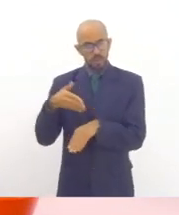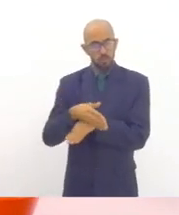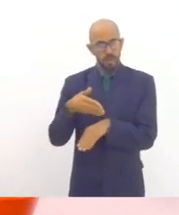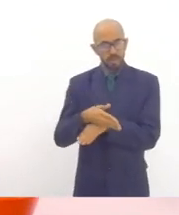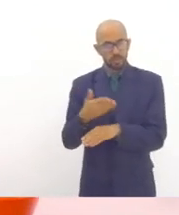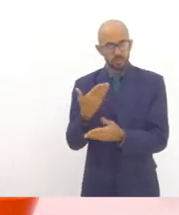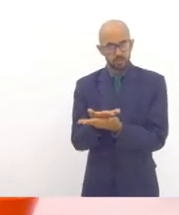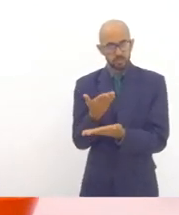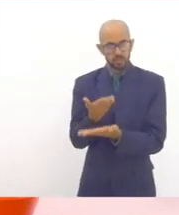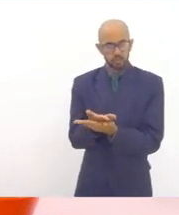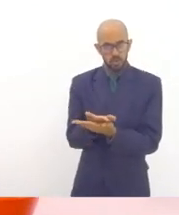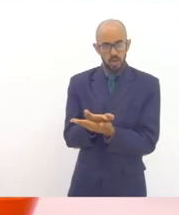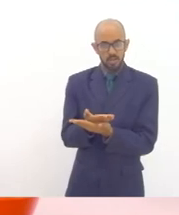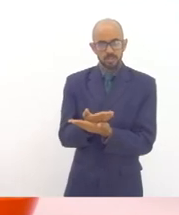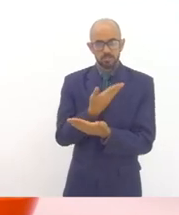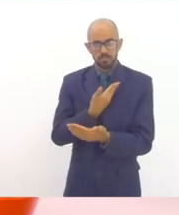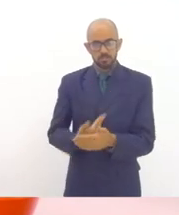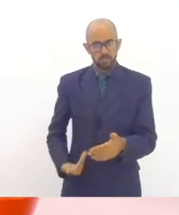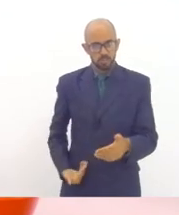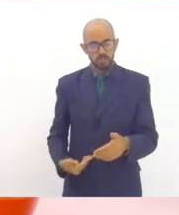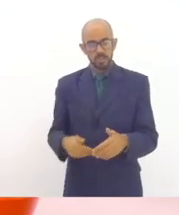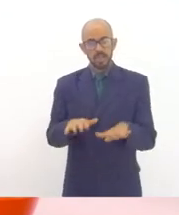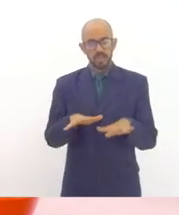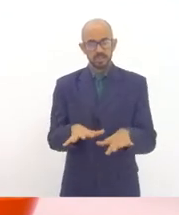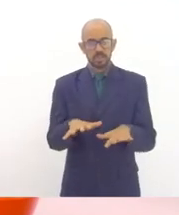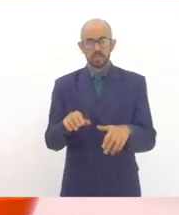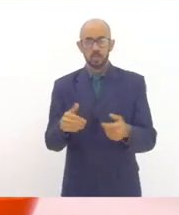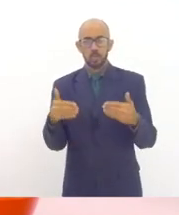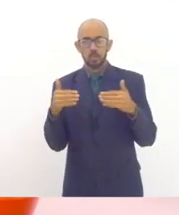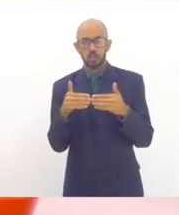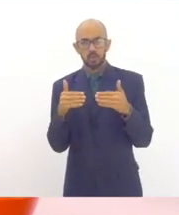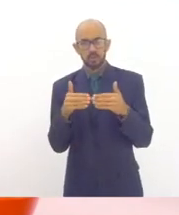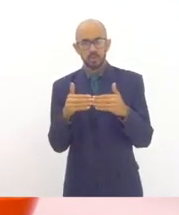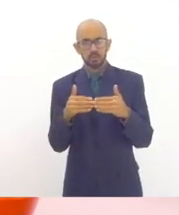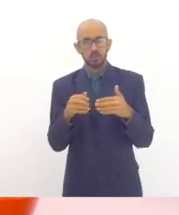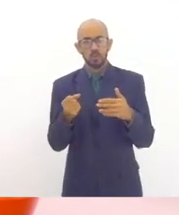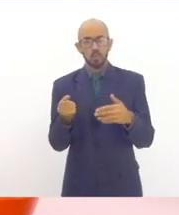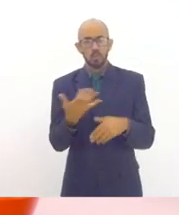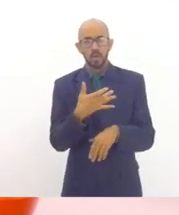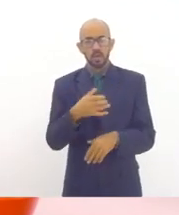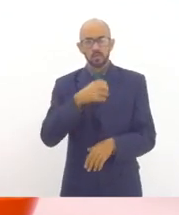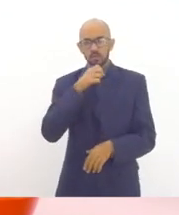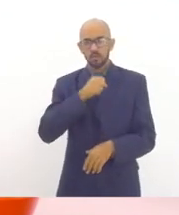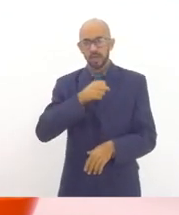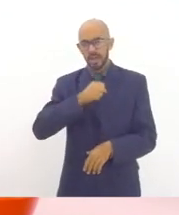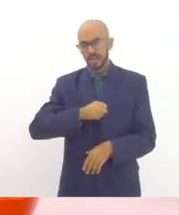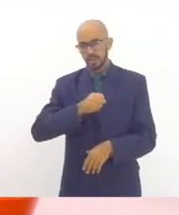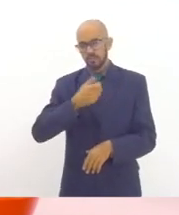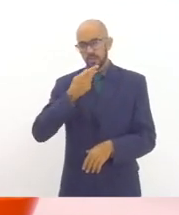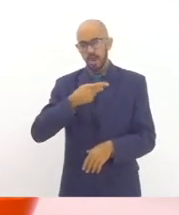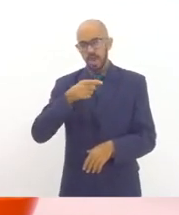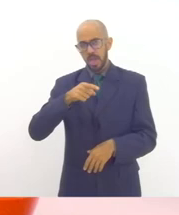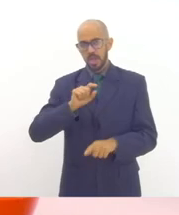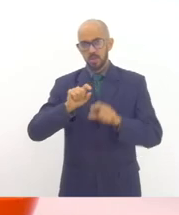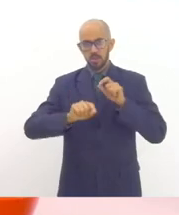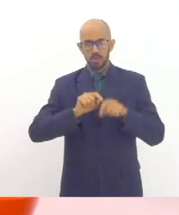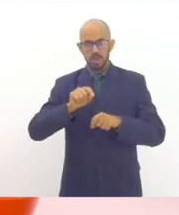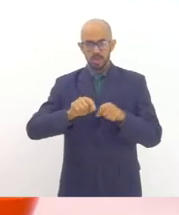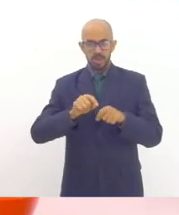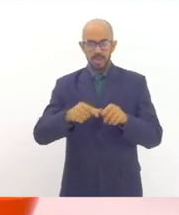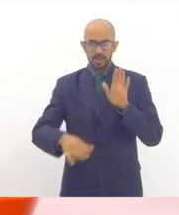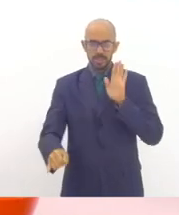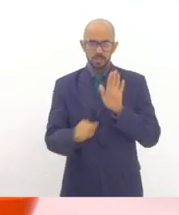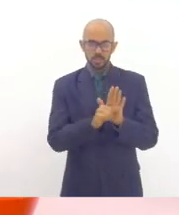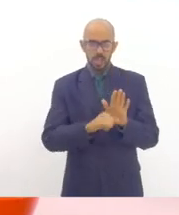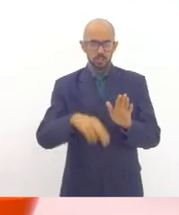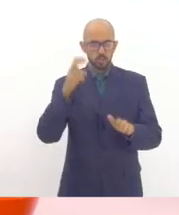desse estado. Assim, concordamos quando Freire destaca que a questão da identidade cultural de que fazem parte a